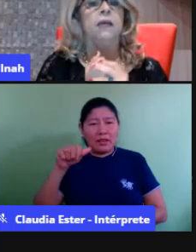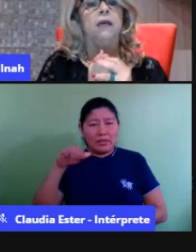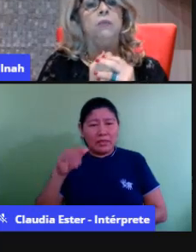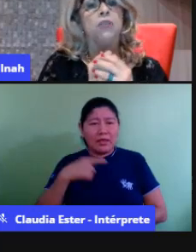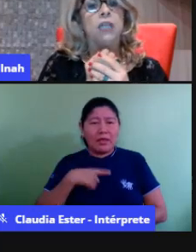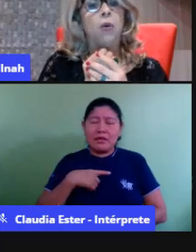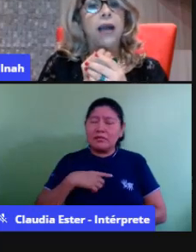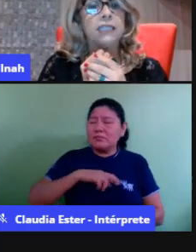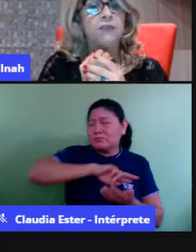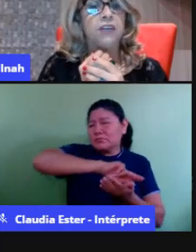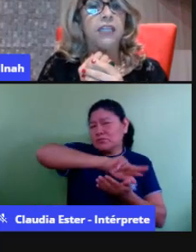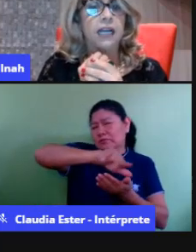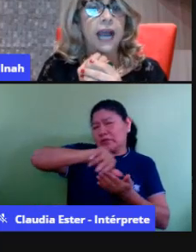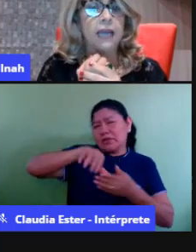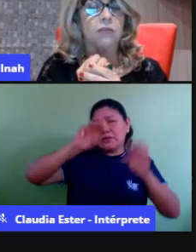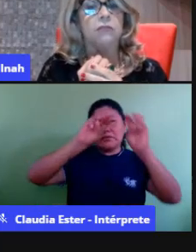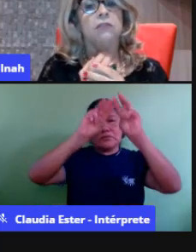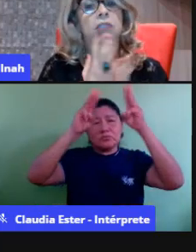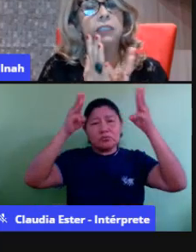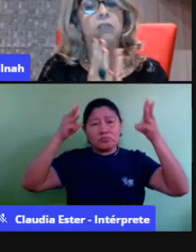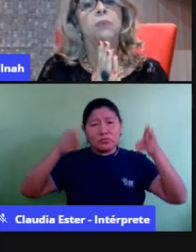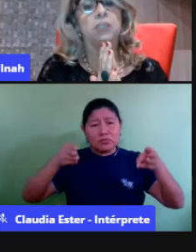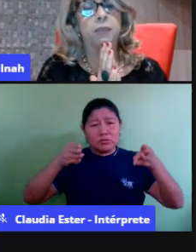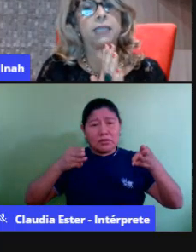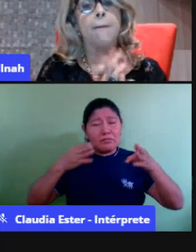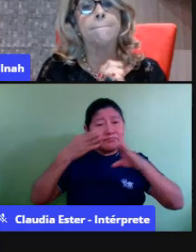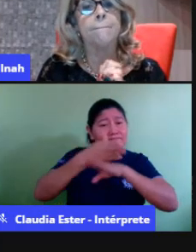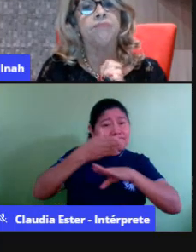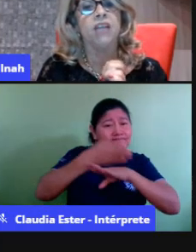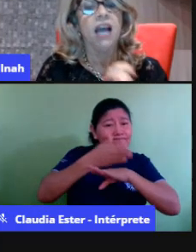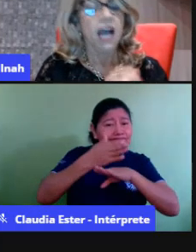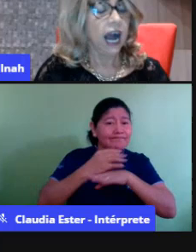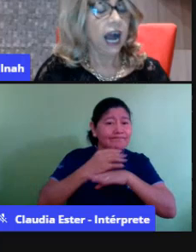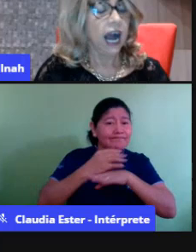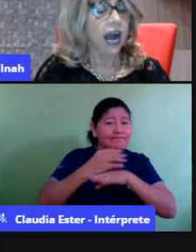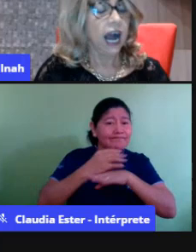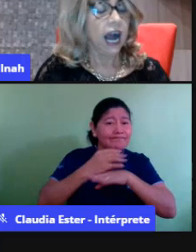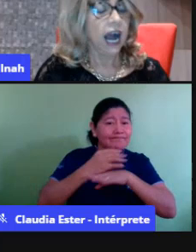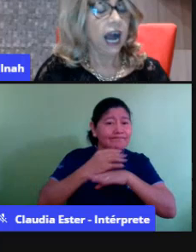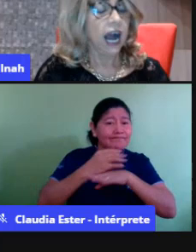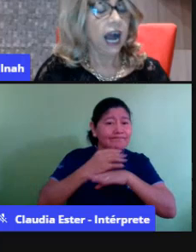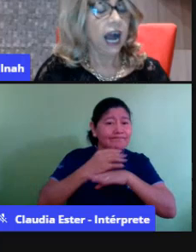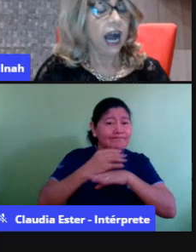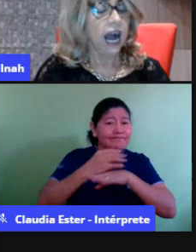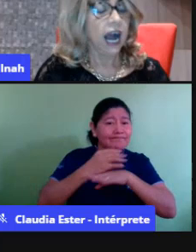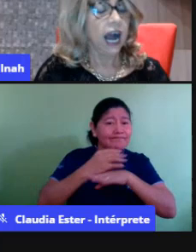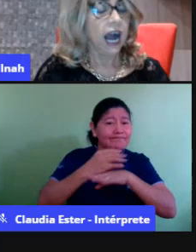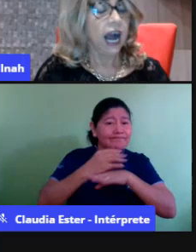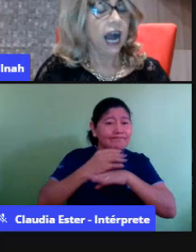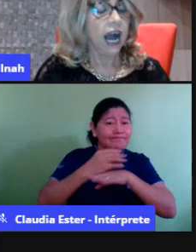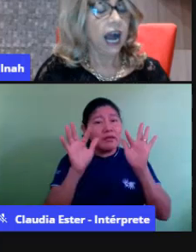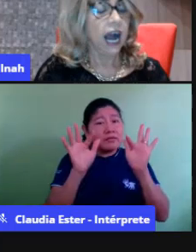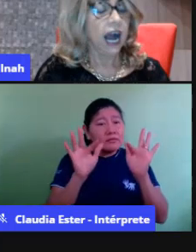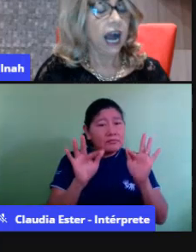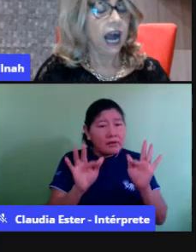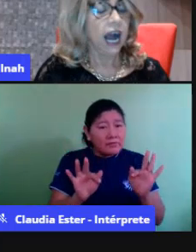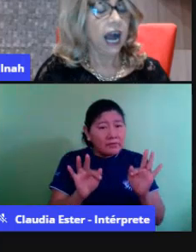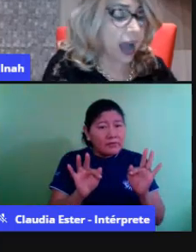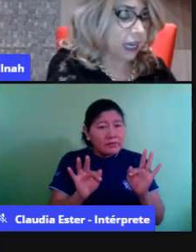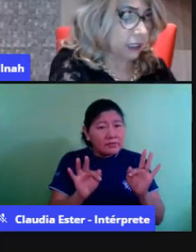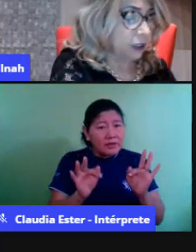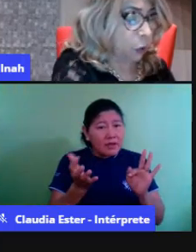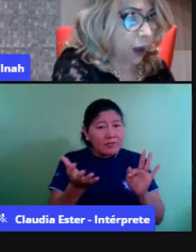né? Museu Casa Frida Kahlo, entendeu? Pode passar? Antes de encerrar, eu quero encerrar a